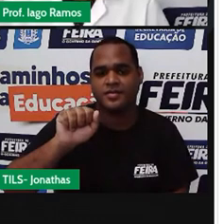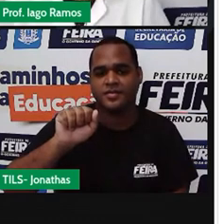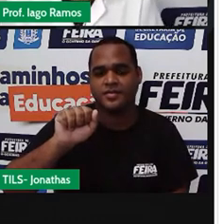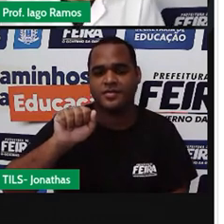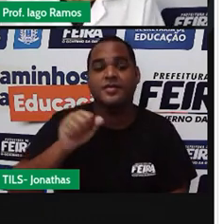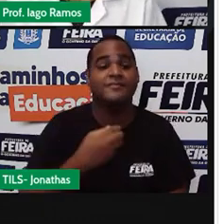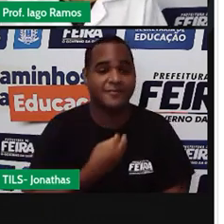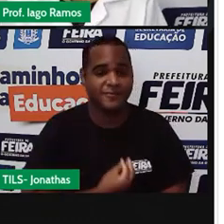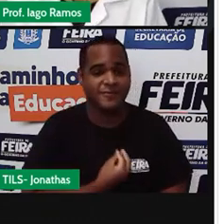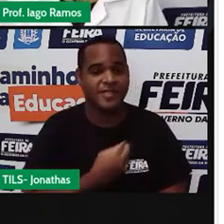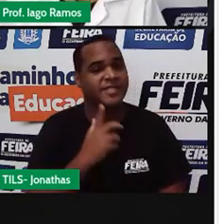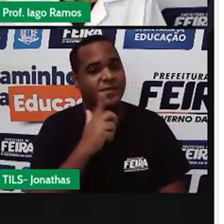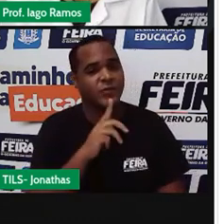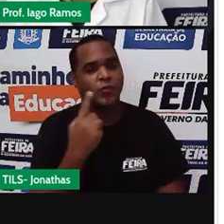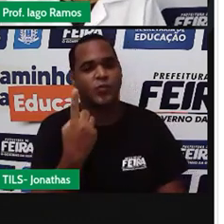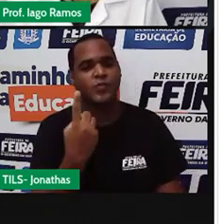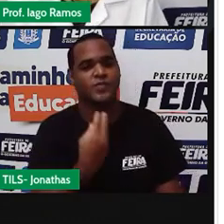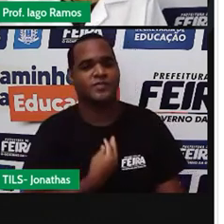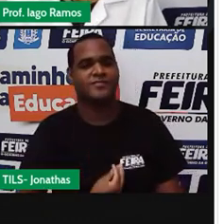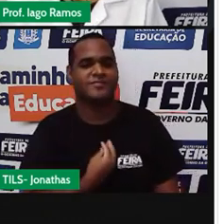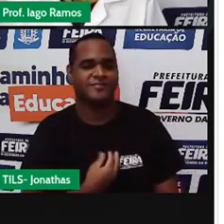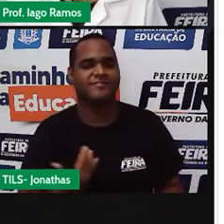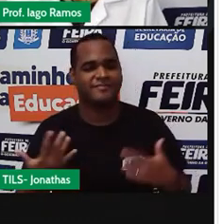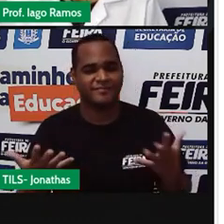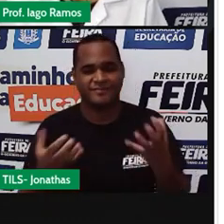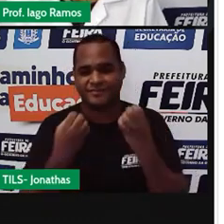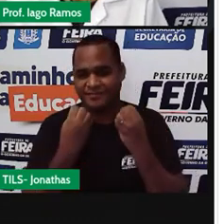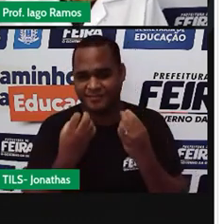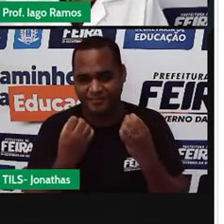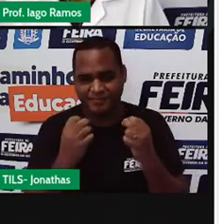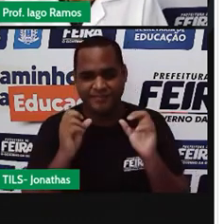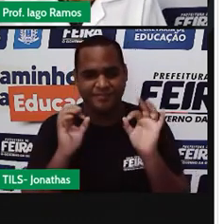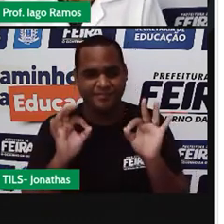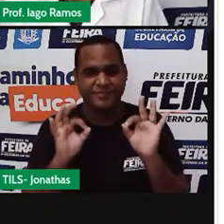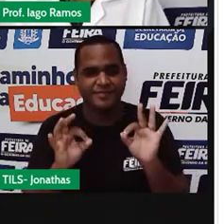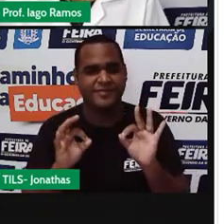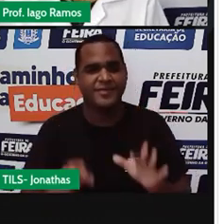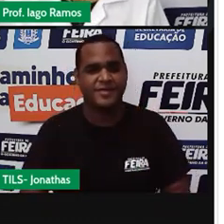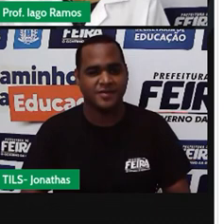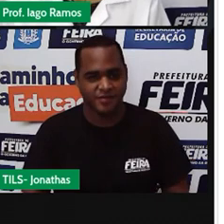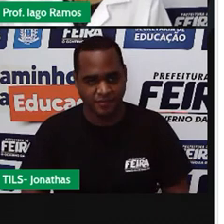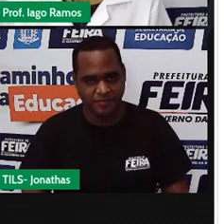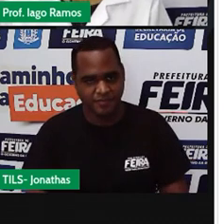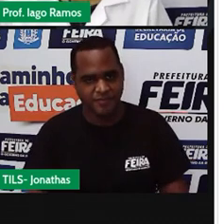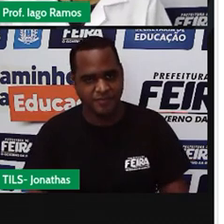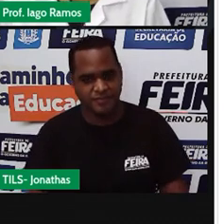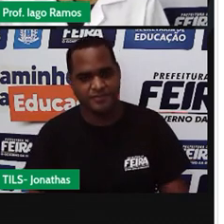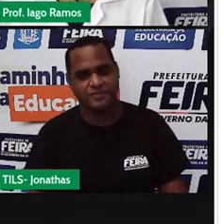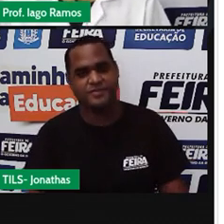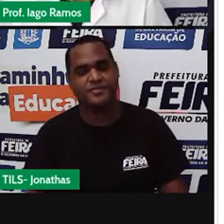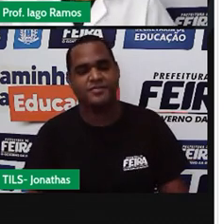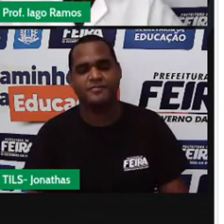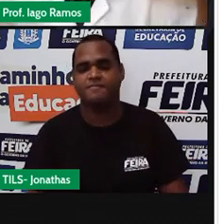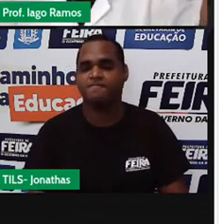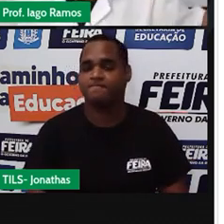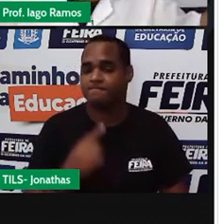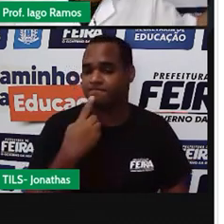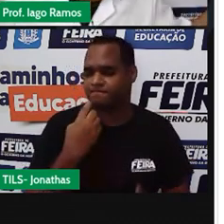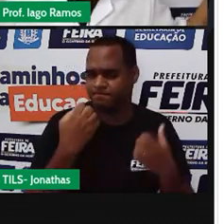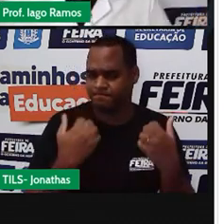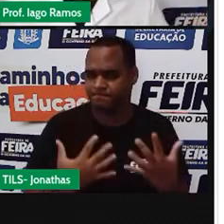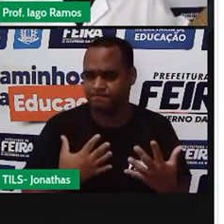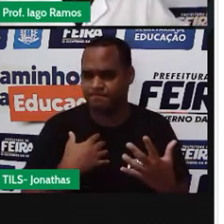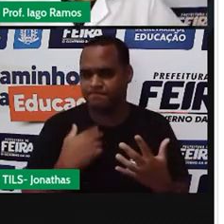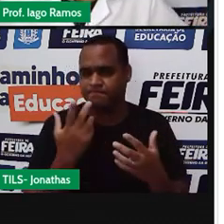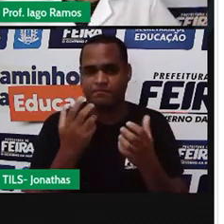estudante a certo é bom E aí eu deixo o comentário para você por mais